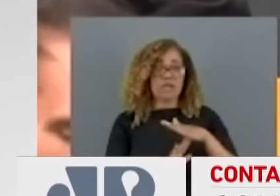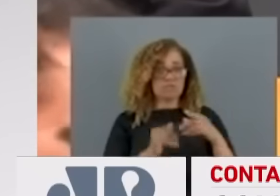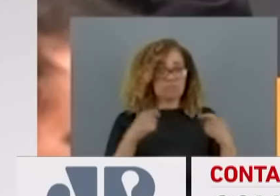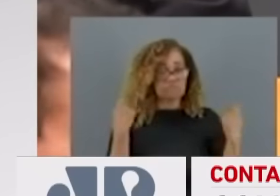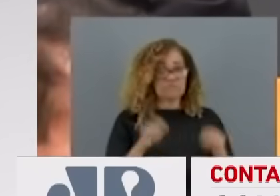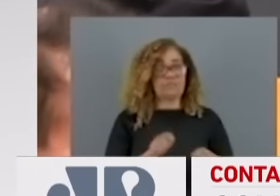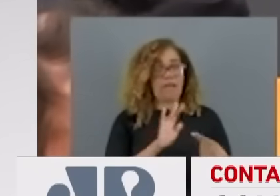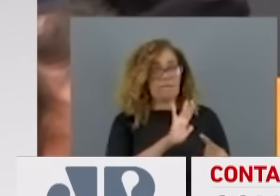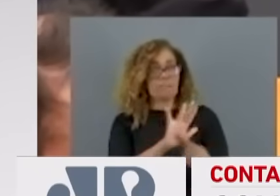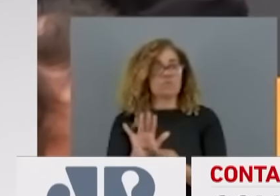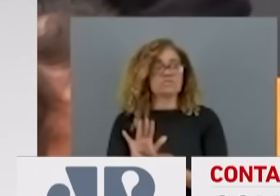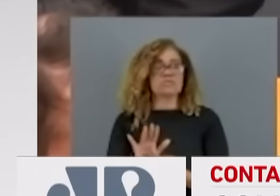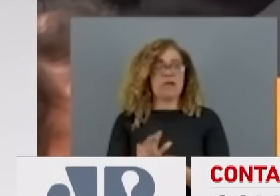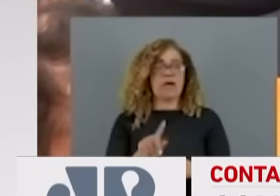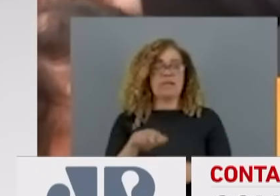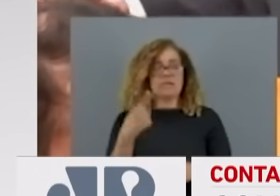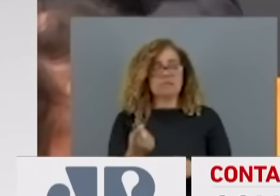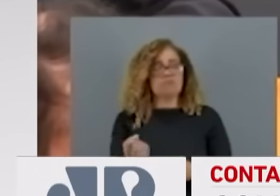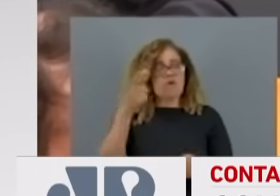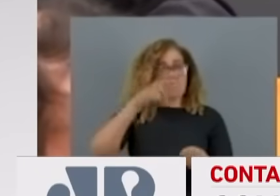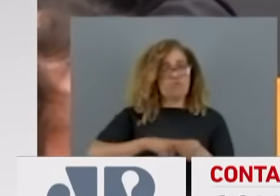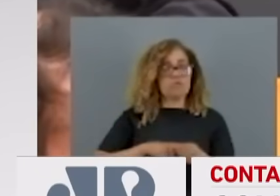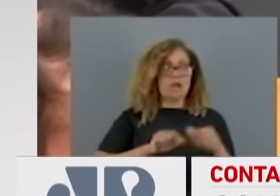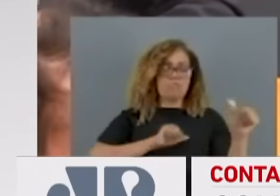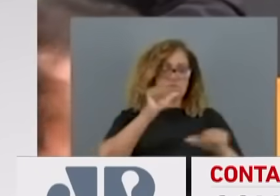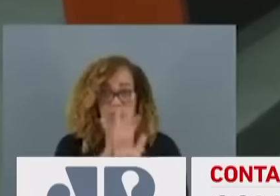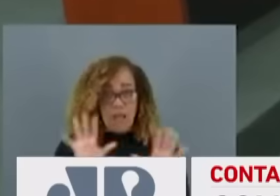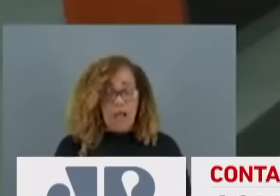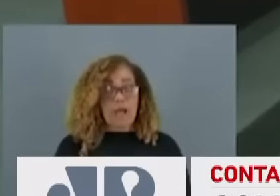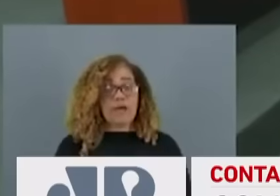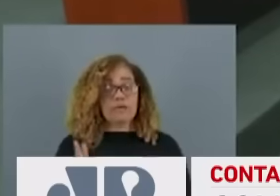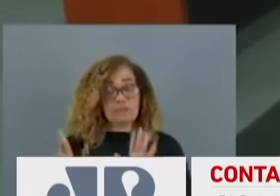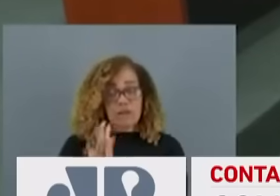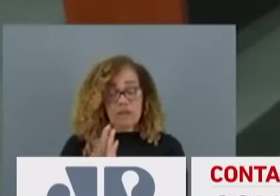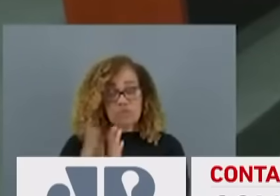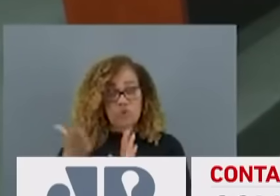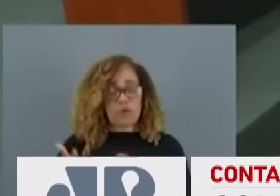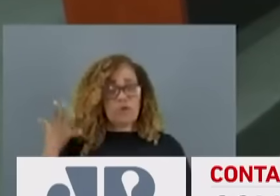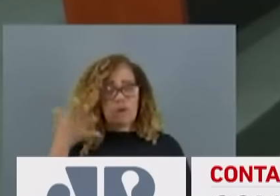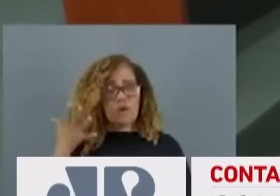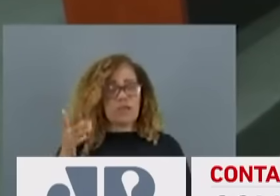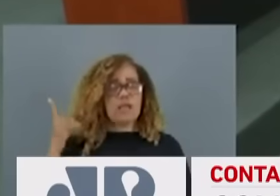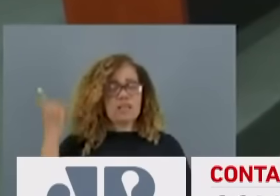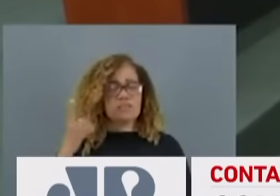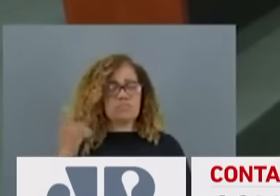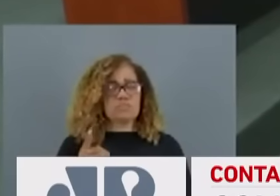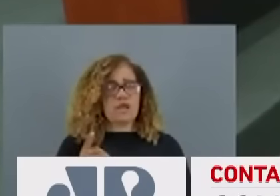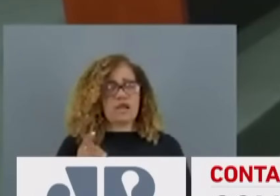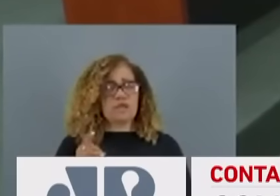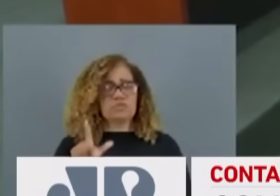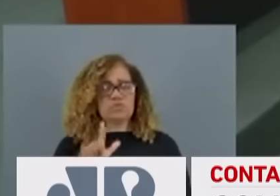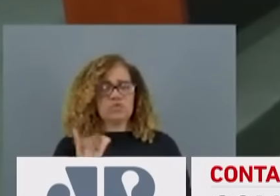gente possa retomar o crescimento e desenvolvimento do país. Antes, a redução nos recursos seria em torno